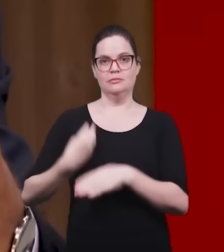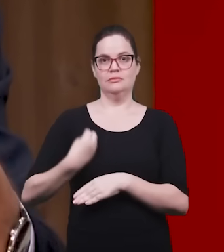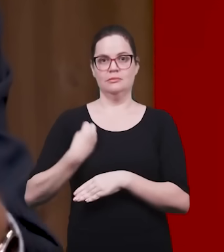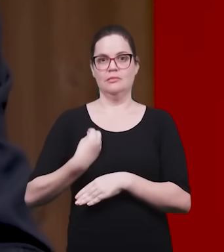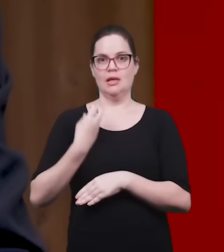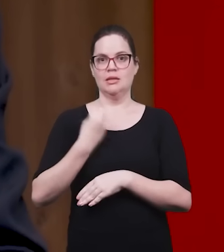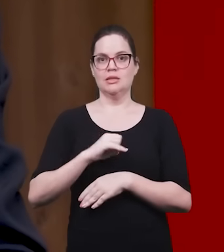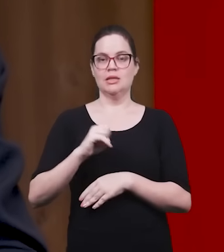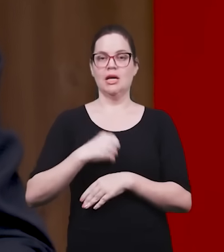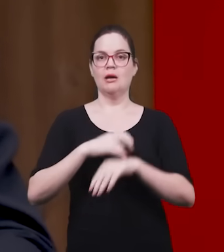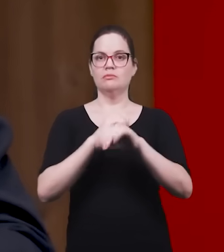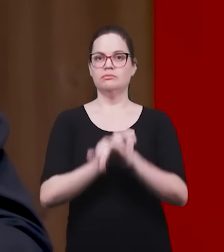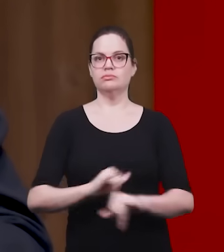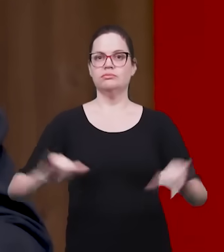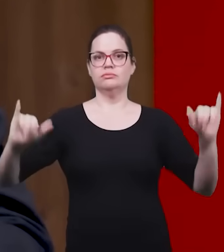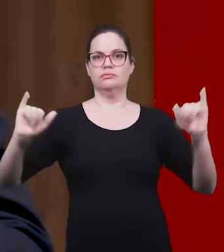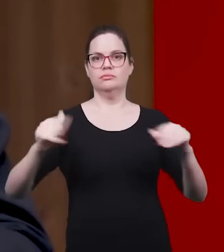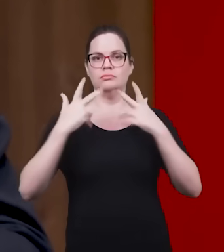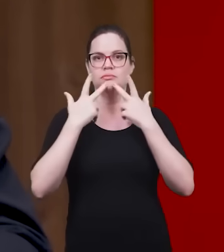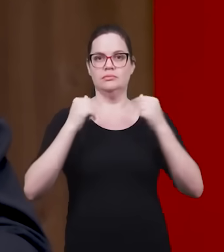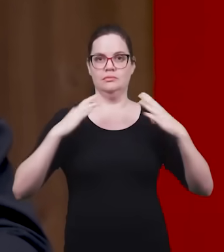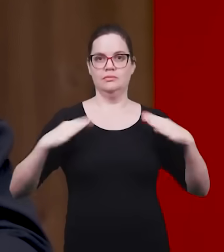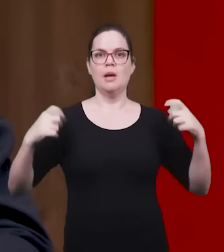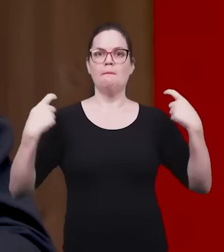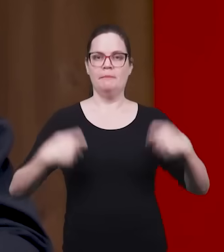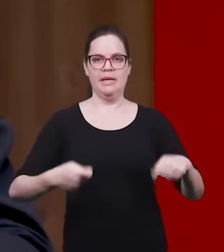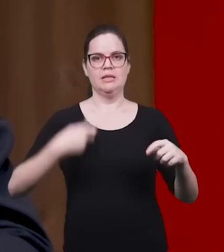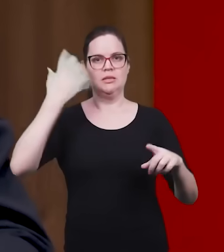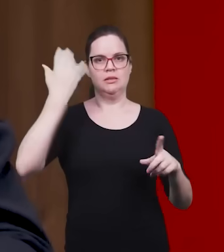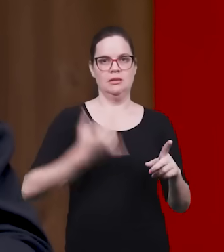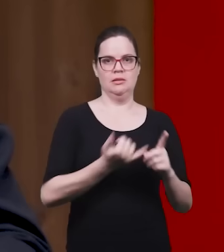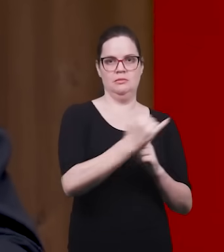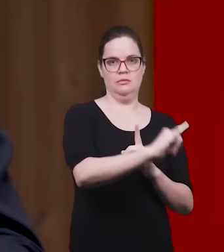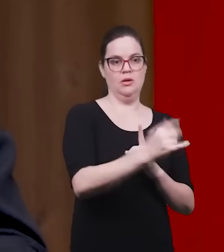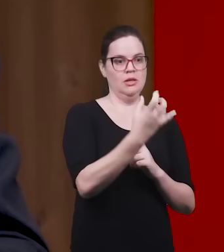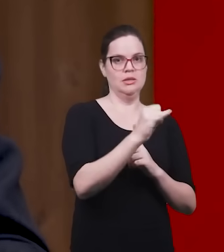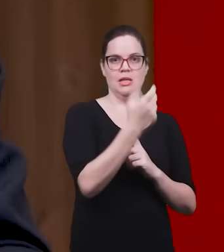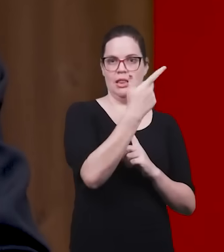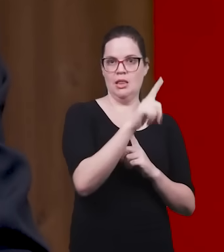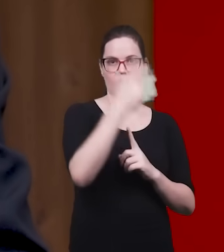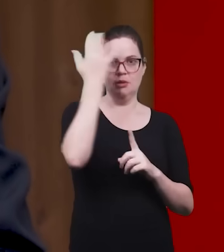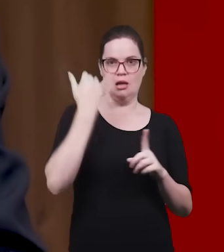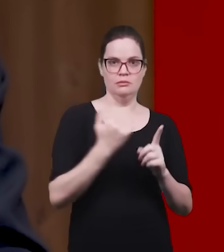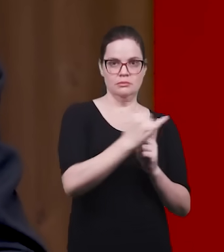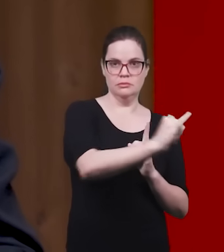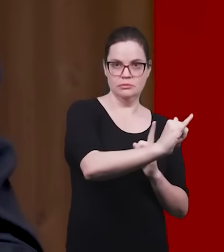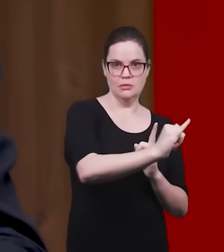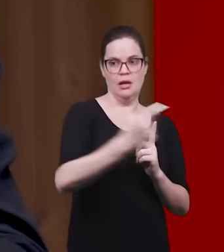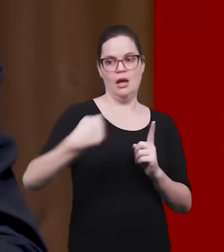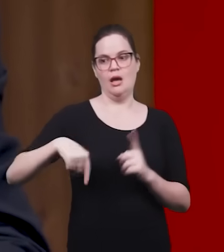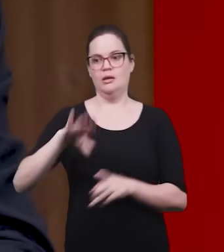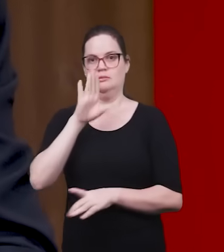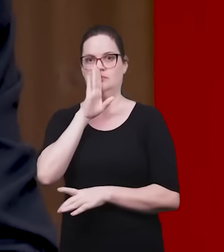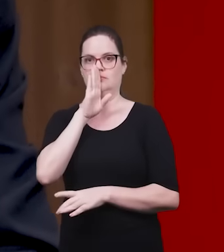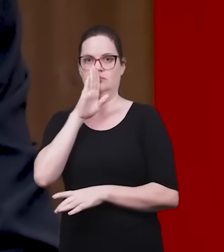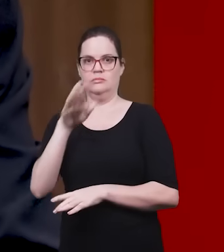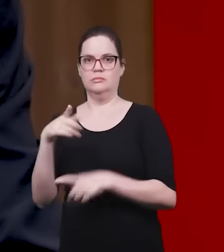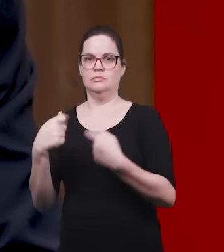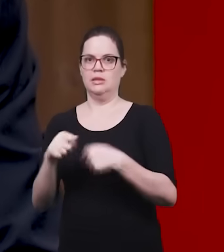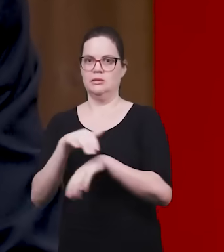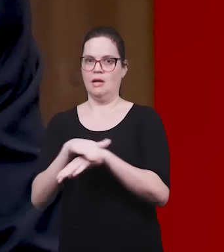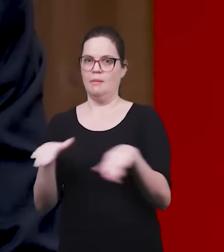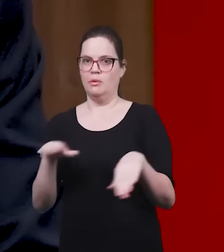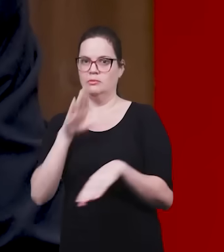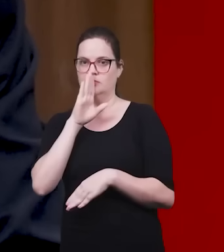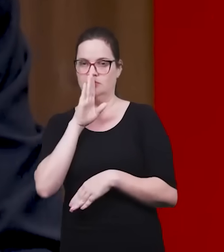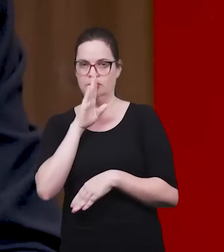em público e línguas, é preciso que haja interpretação. Não havendo, ele deve se calar. Outro ponto importante em